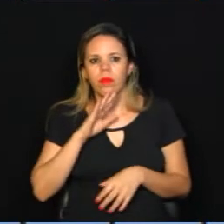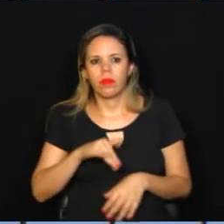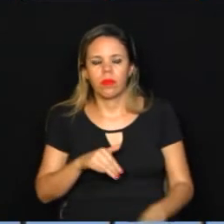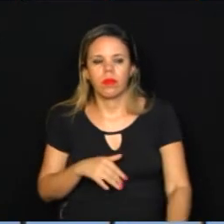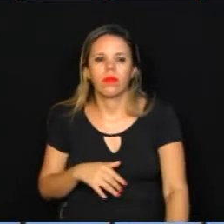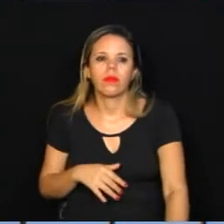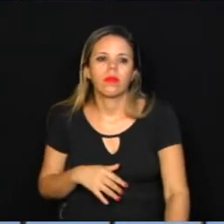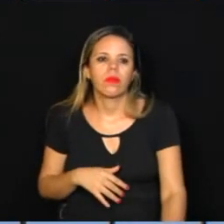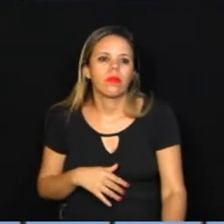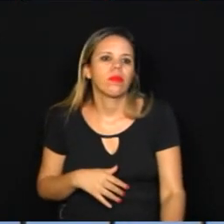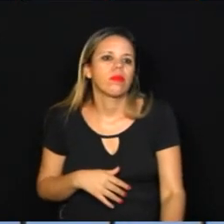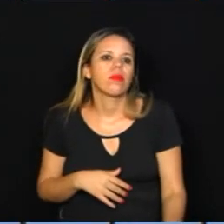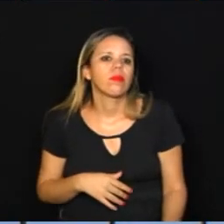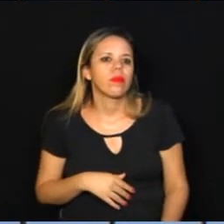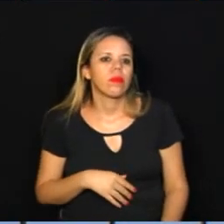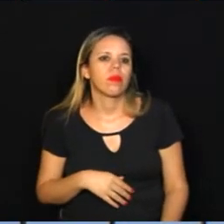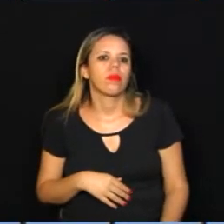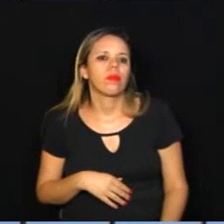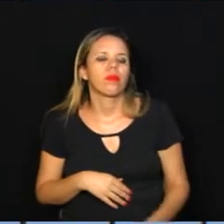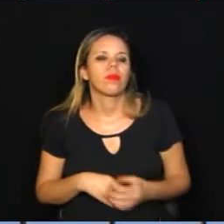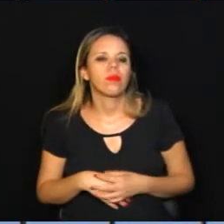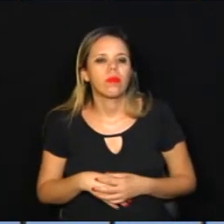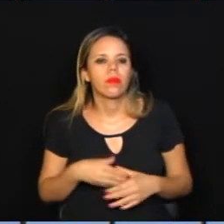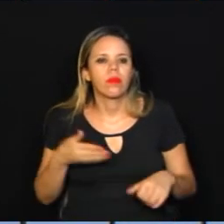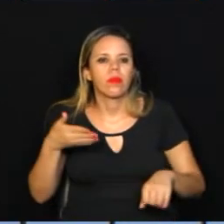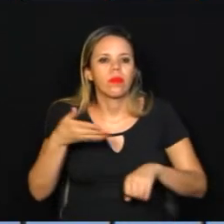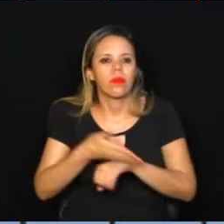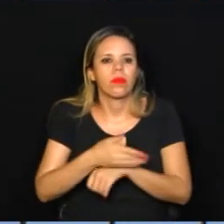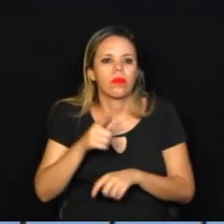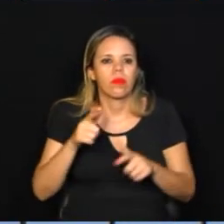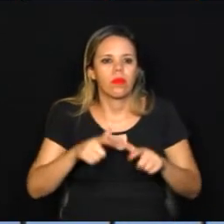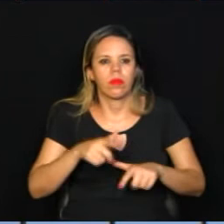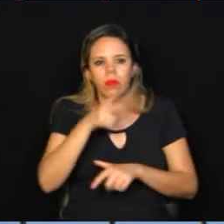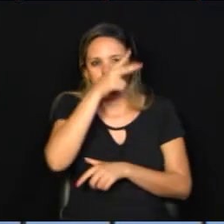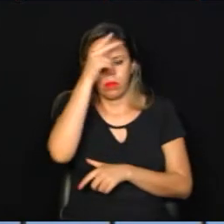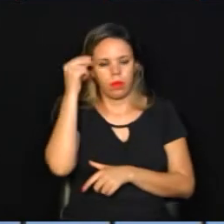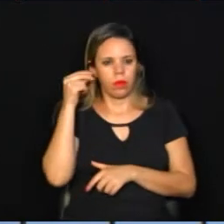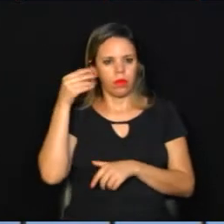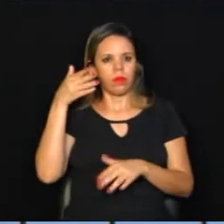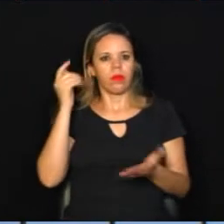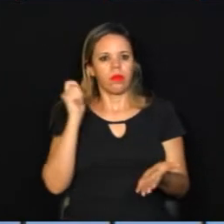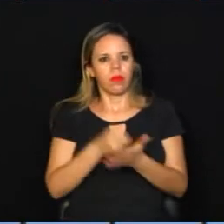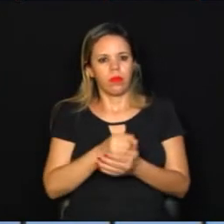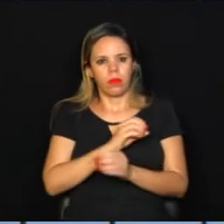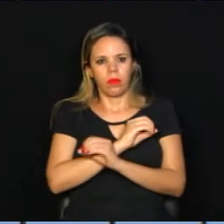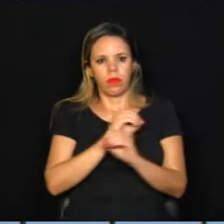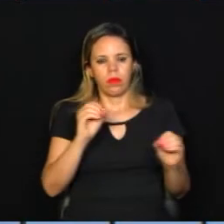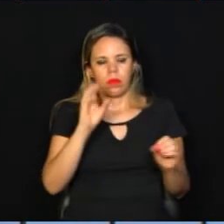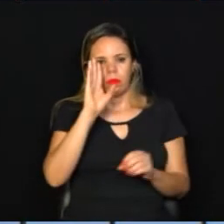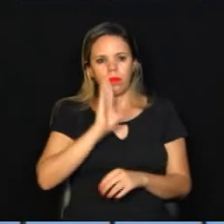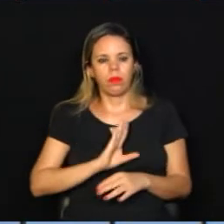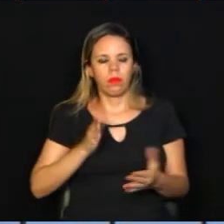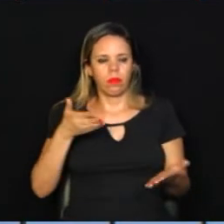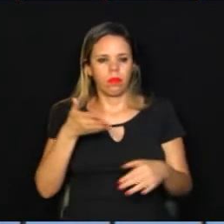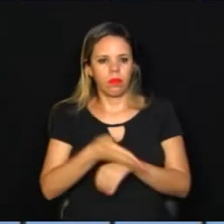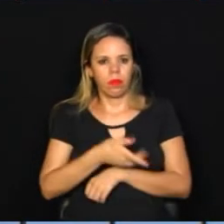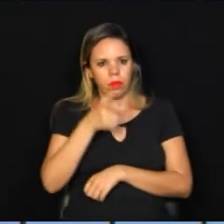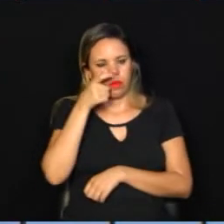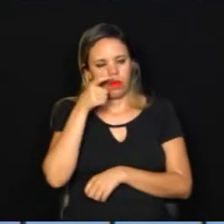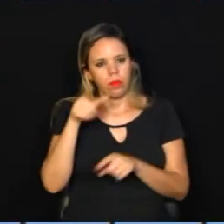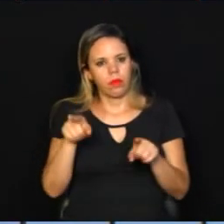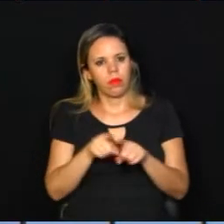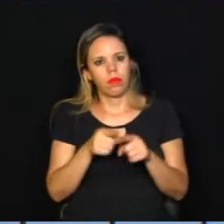tarde, com entrada na faixa. Lembrando que lá é um parque público, ou seja, você não paga nada para participar. E além